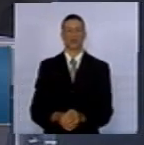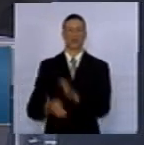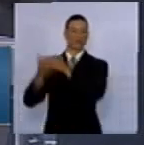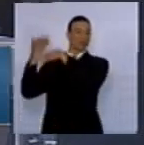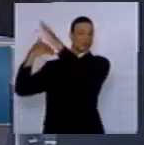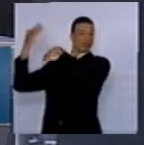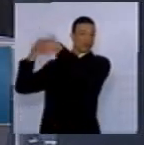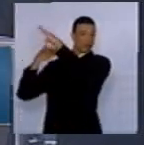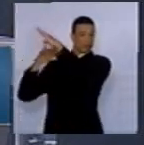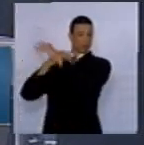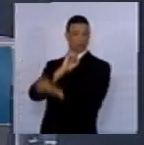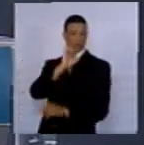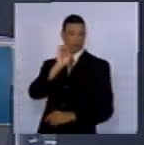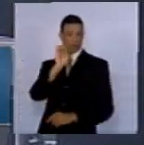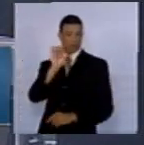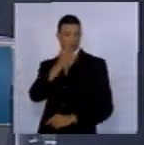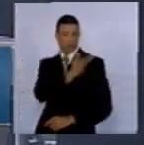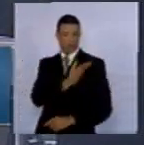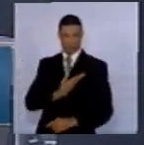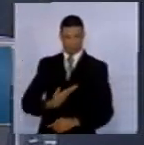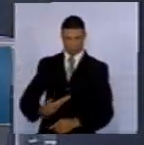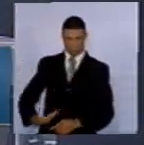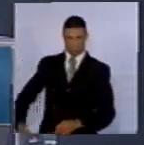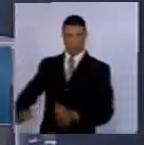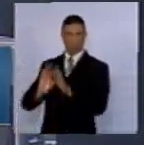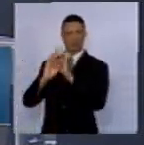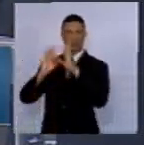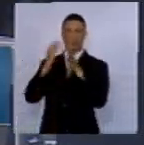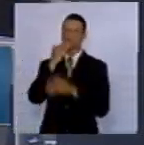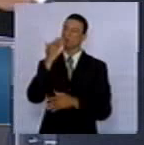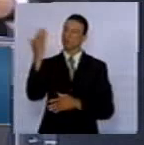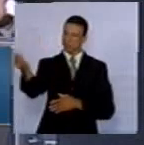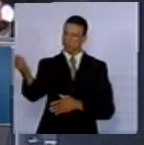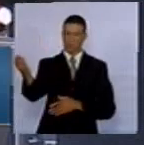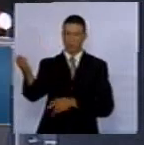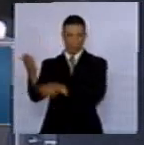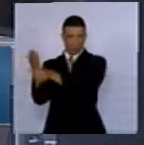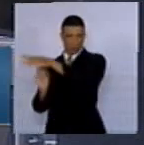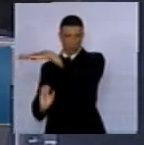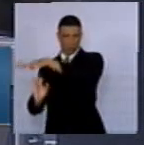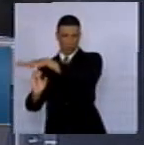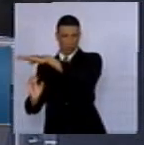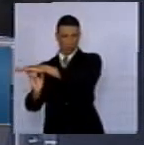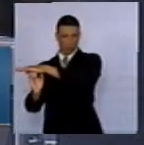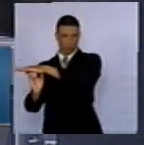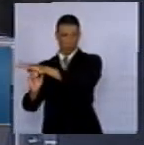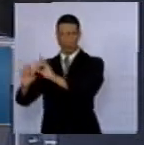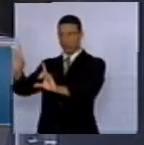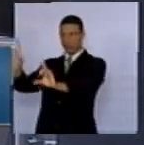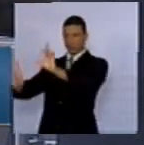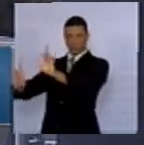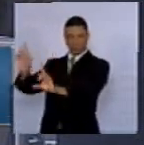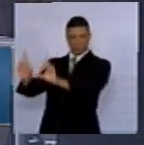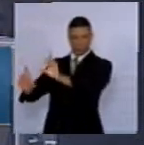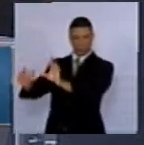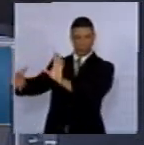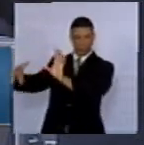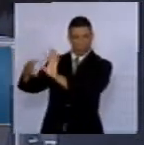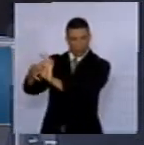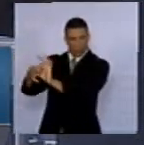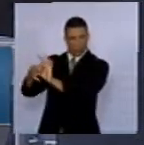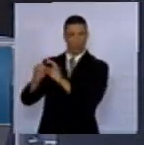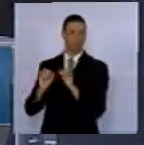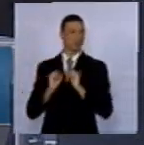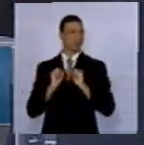o estado é que autorizava outorgava concedia quem podia chegar na casa da gente Ministro Hoje quem está dando